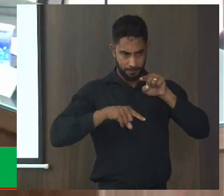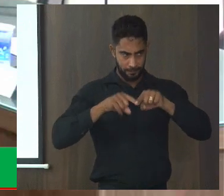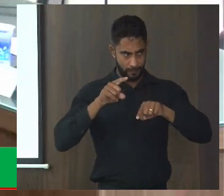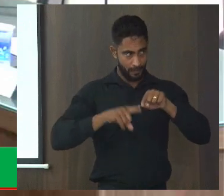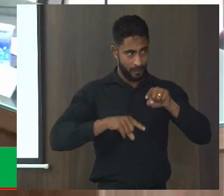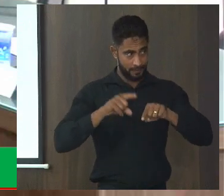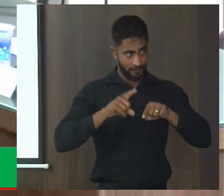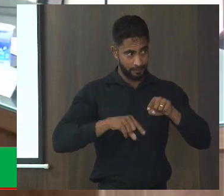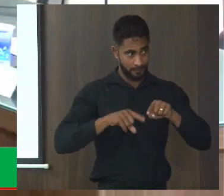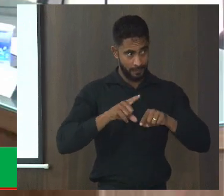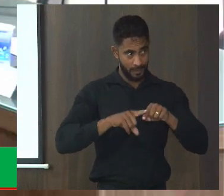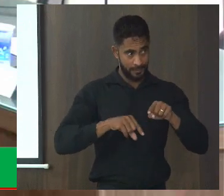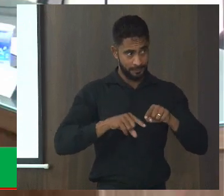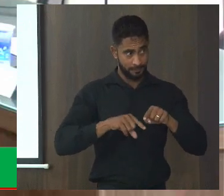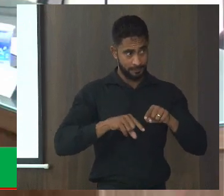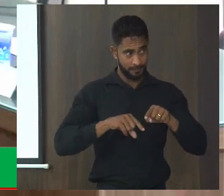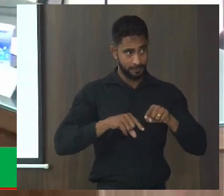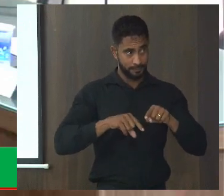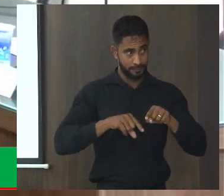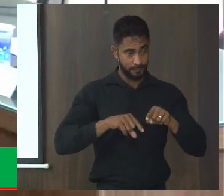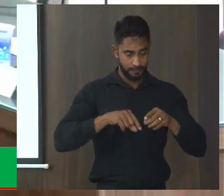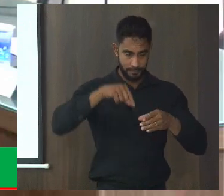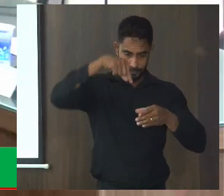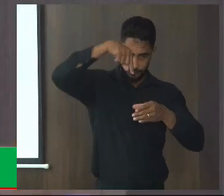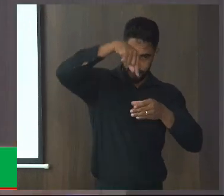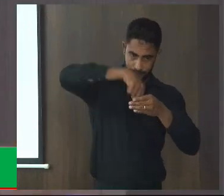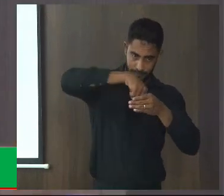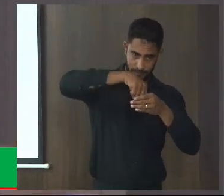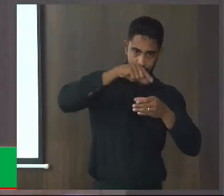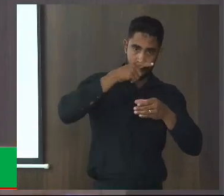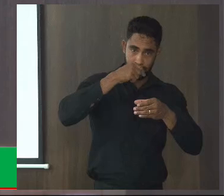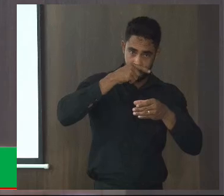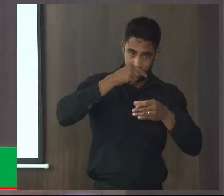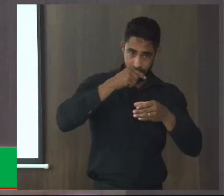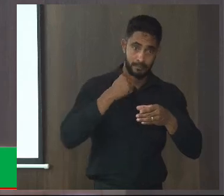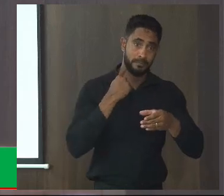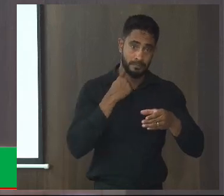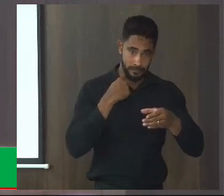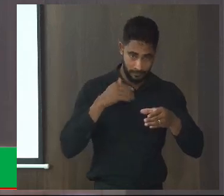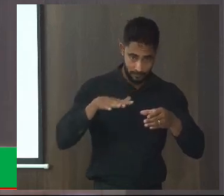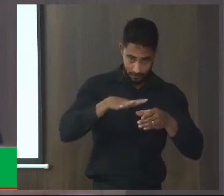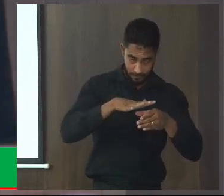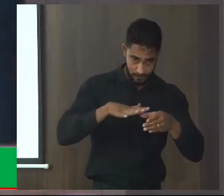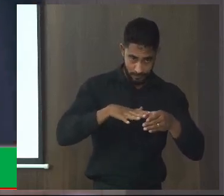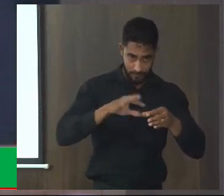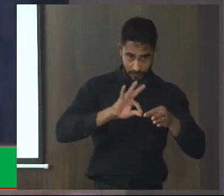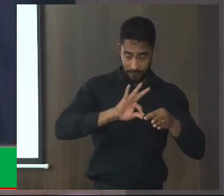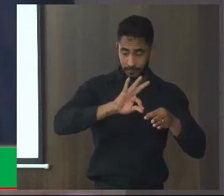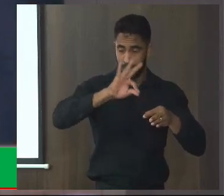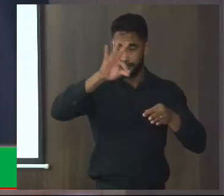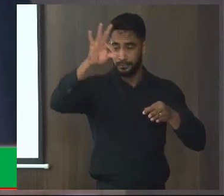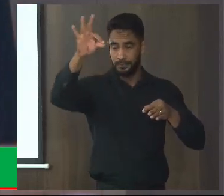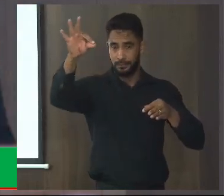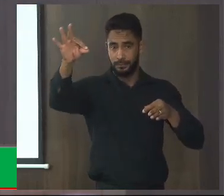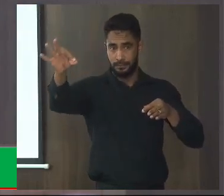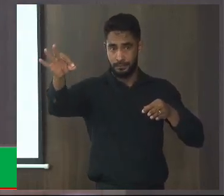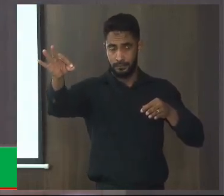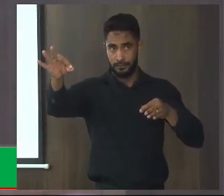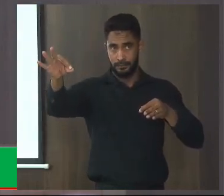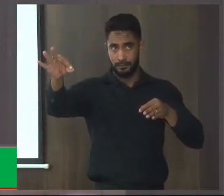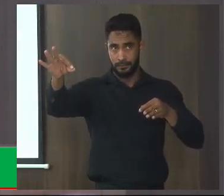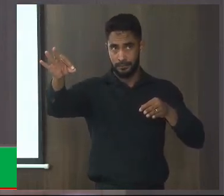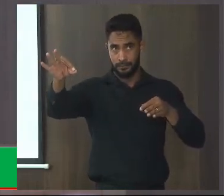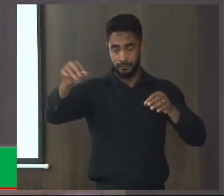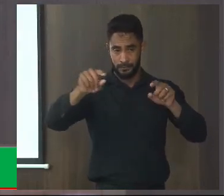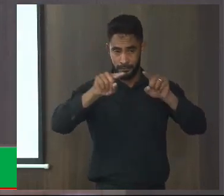que estão instalados no maciço da barragem de rejeito, que ele é ligado lá dentro da